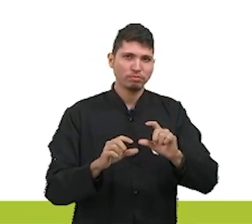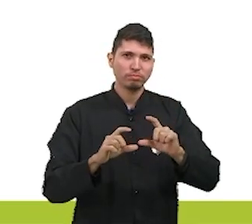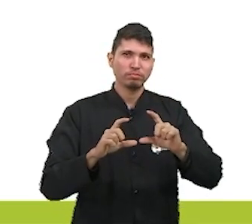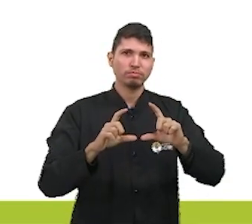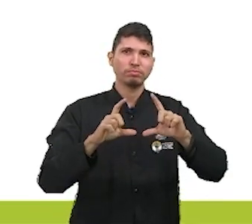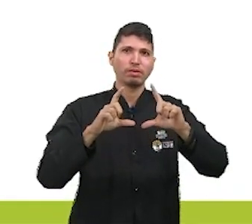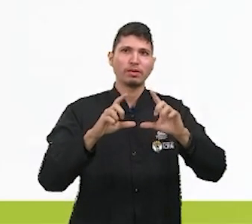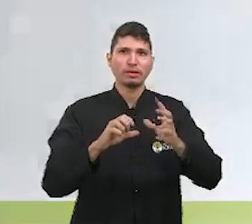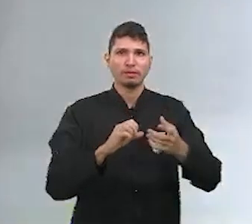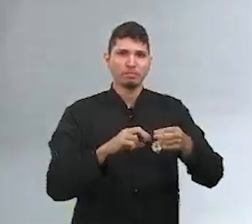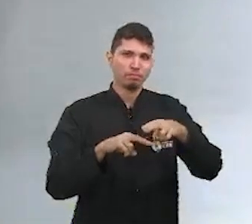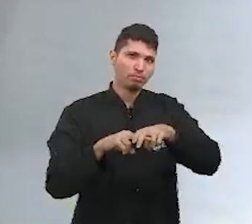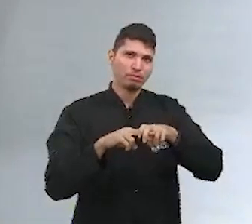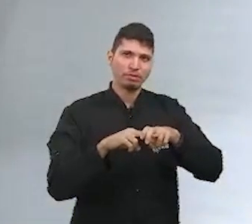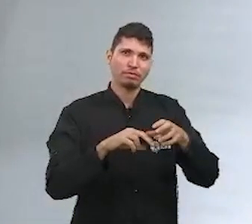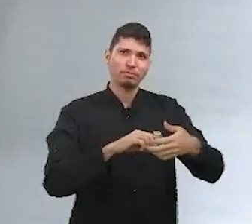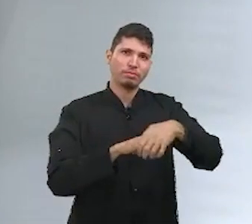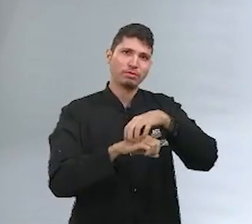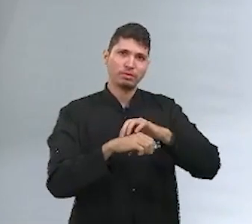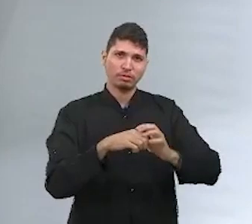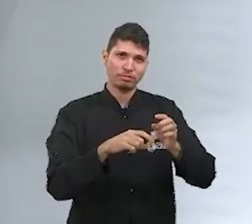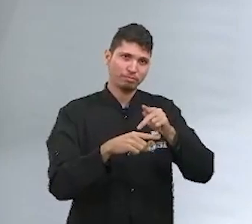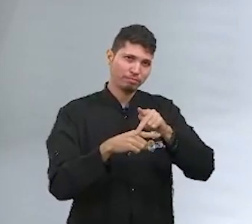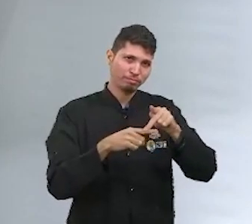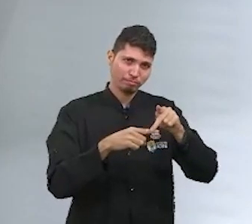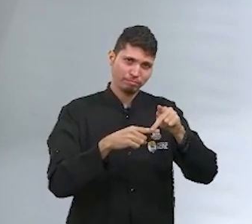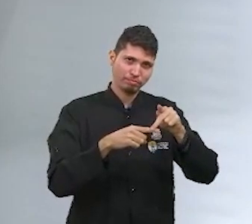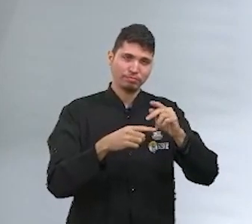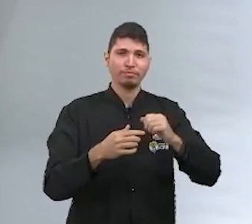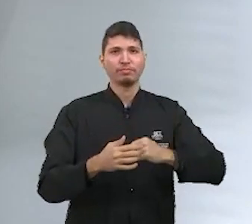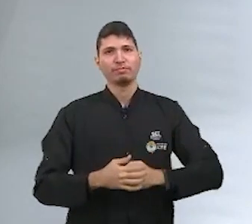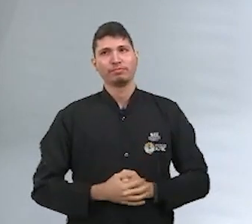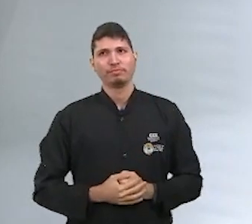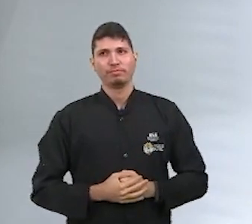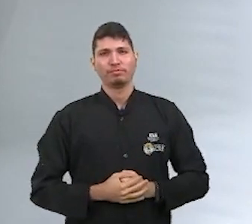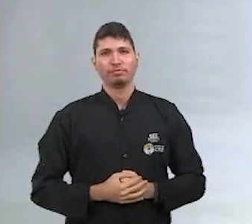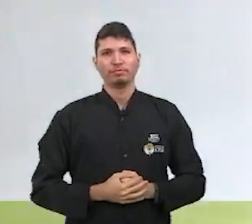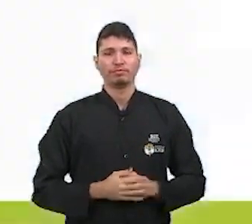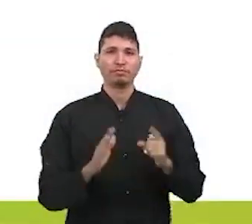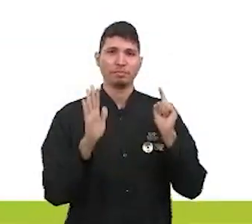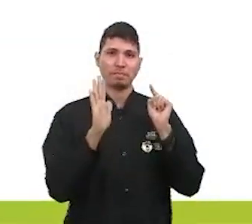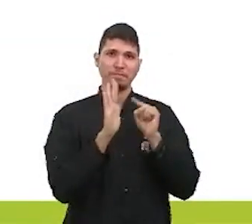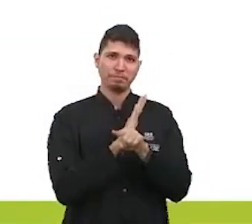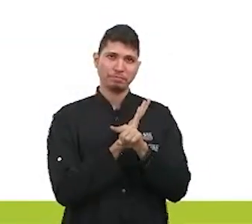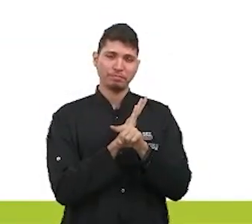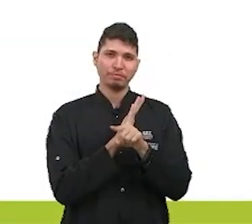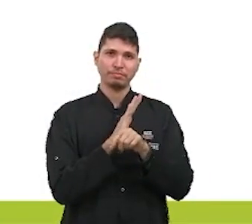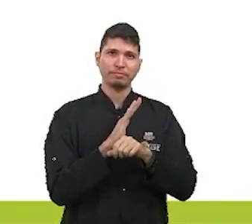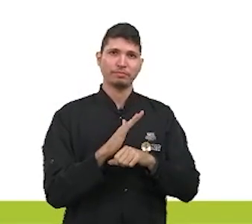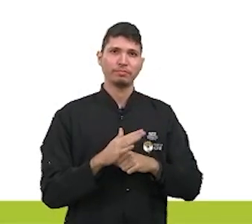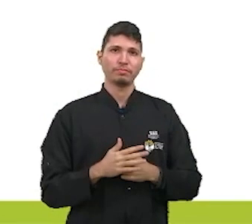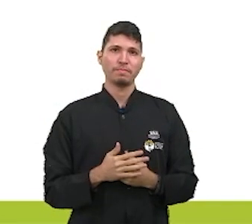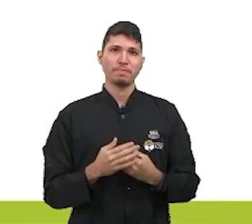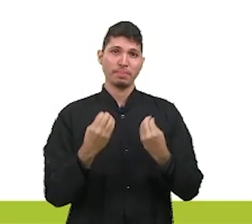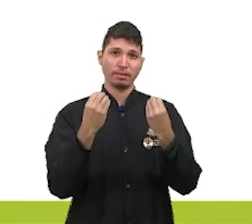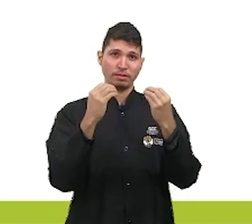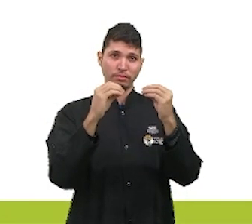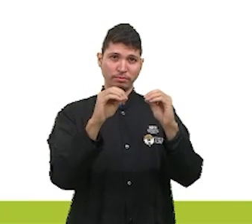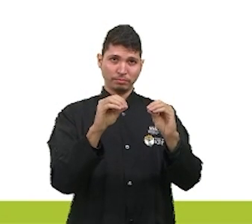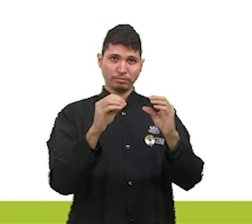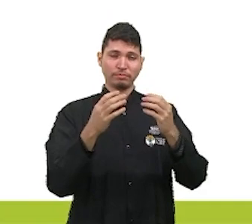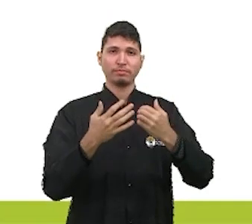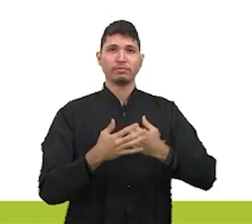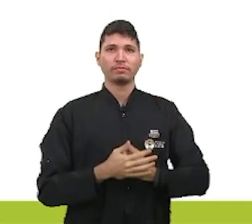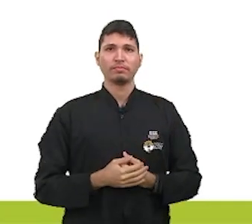molécula polar. Vamos então para a análise da nossa questão. Coloquei para vocês aqui